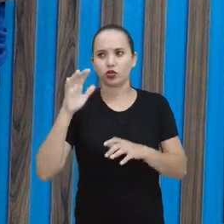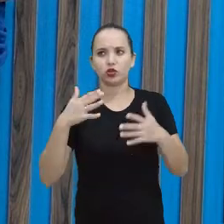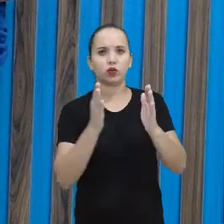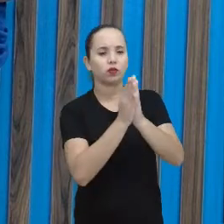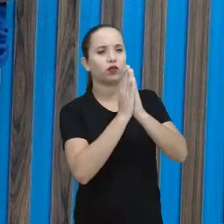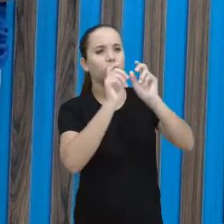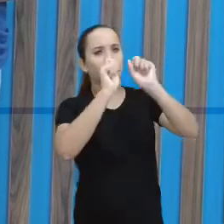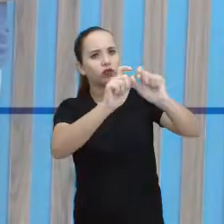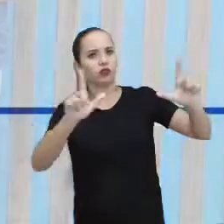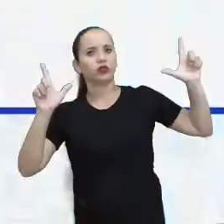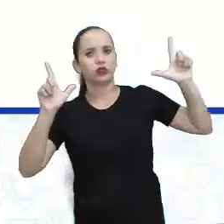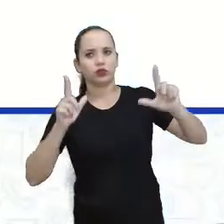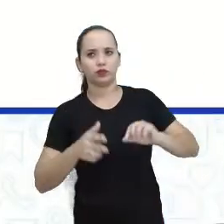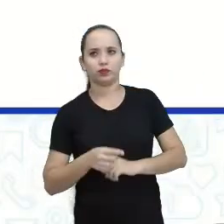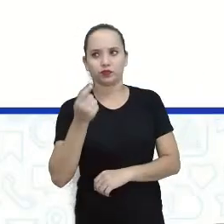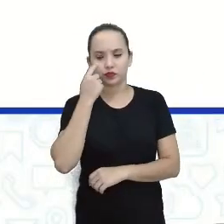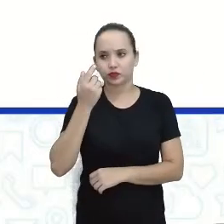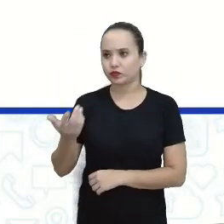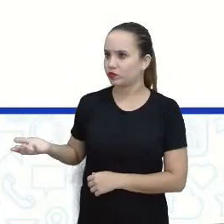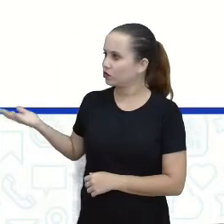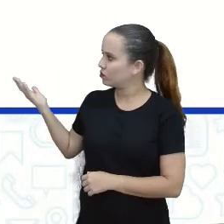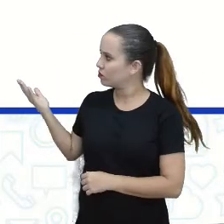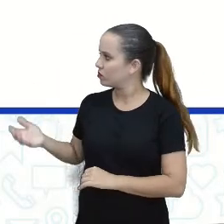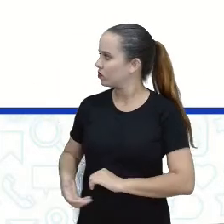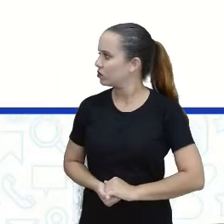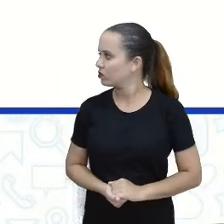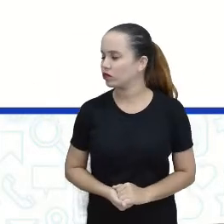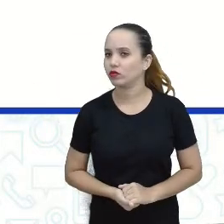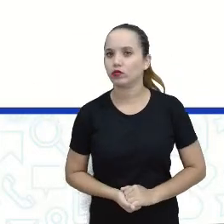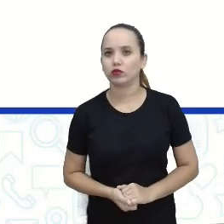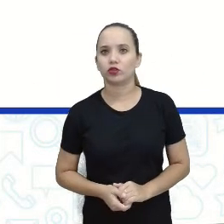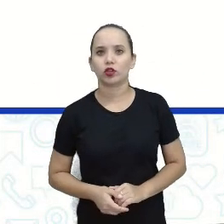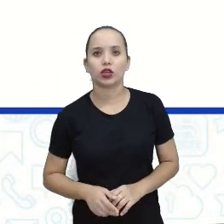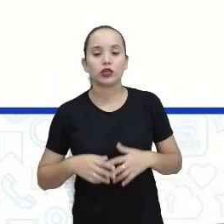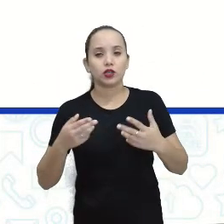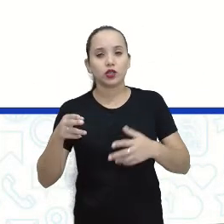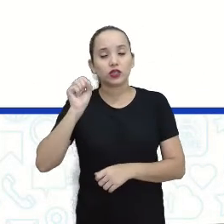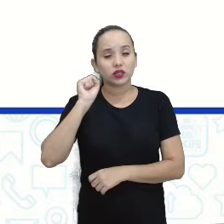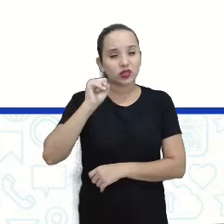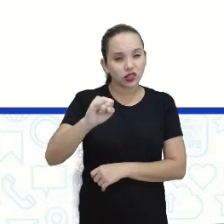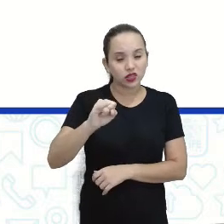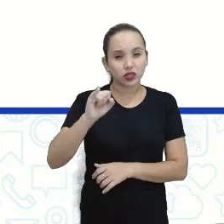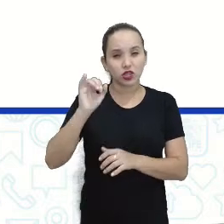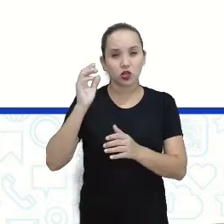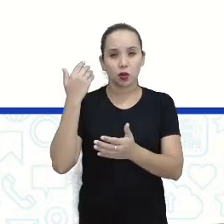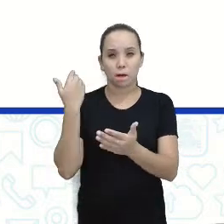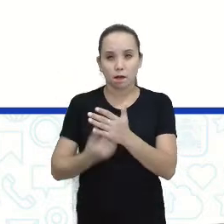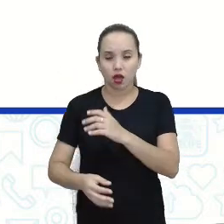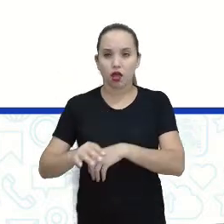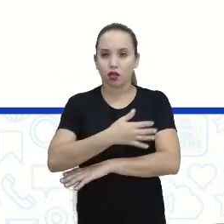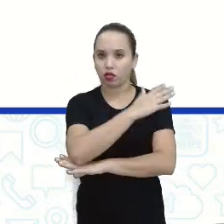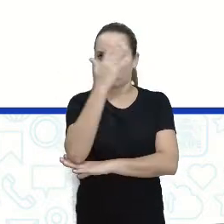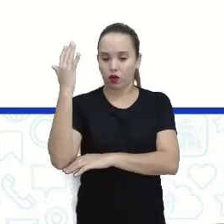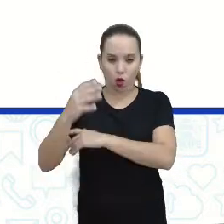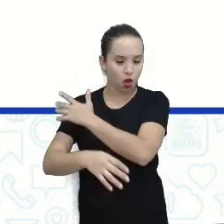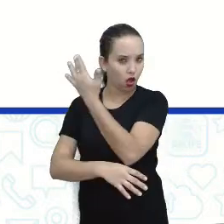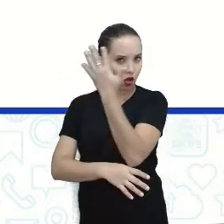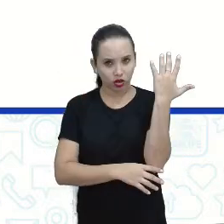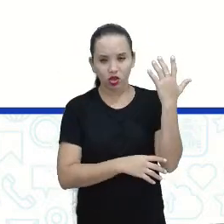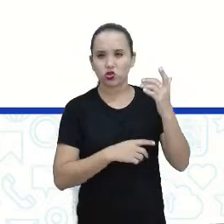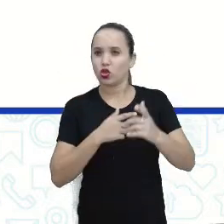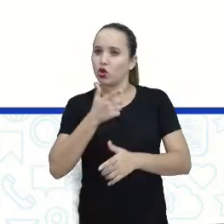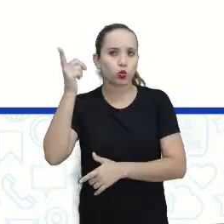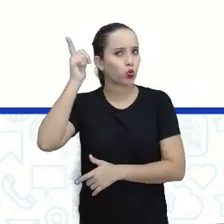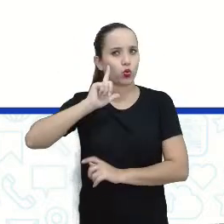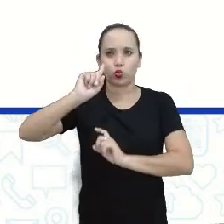por gentileza. Olha aí, ó. Com o desmatamento, a floresta perde a capacidade de manutenção